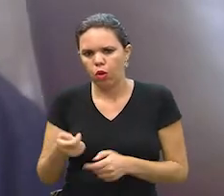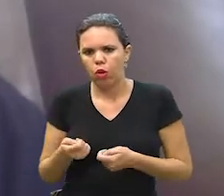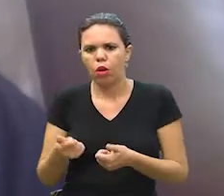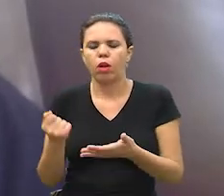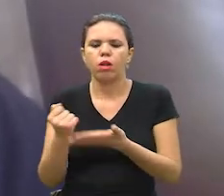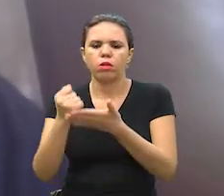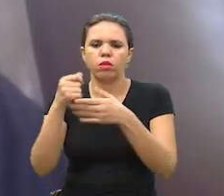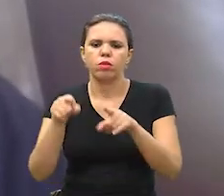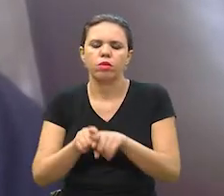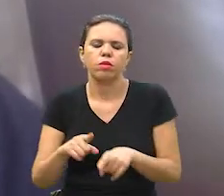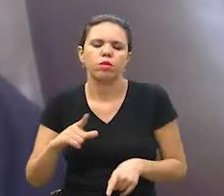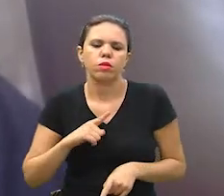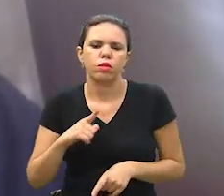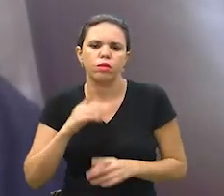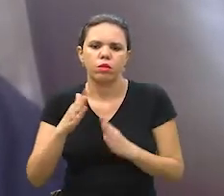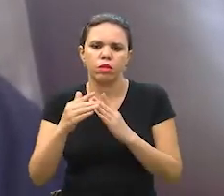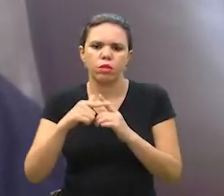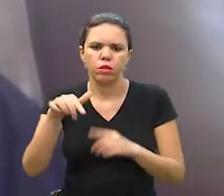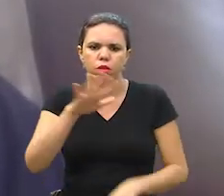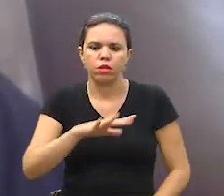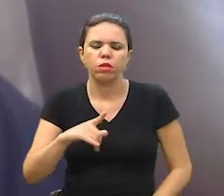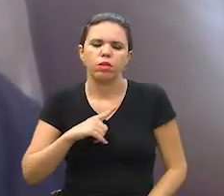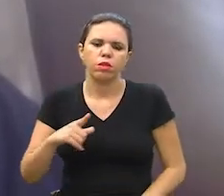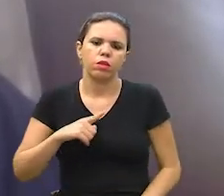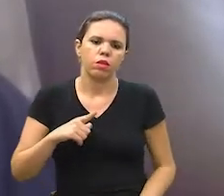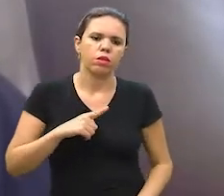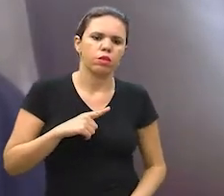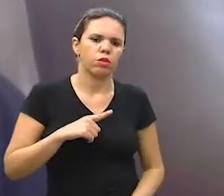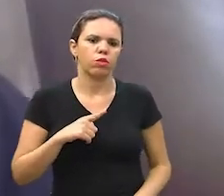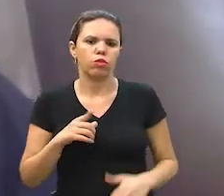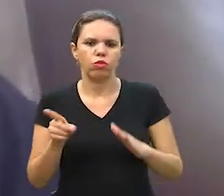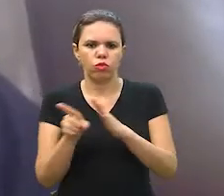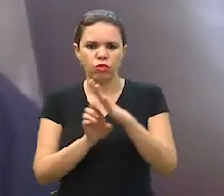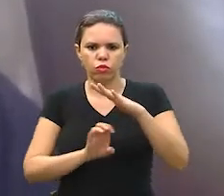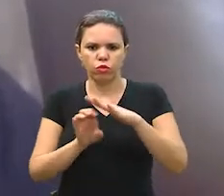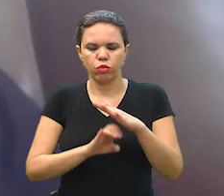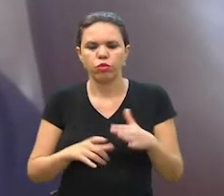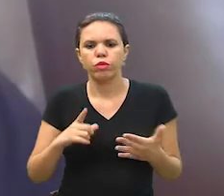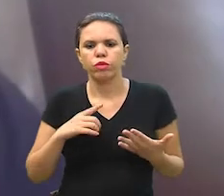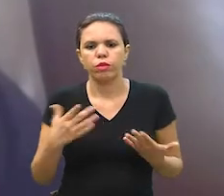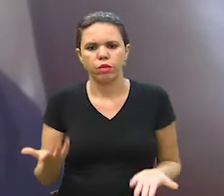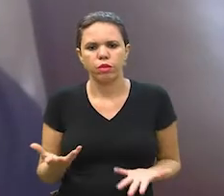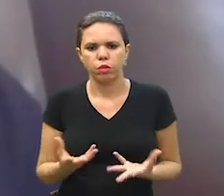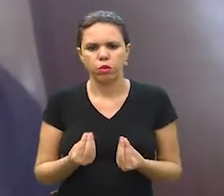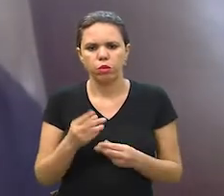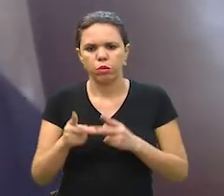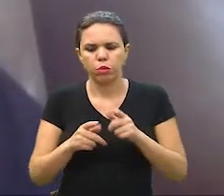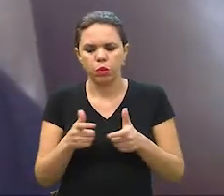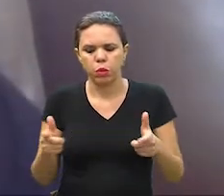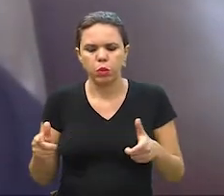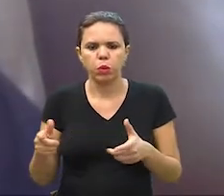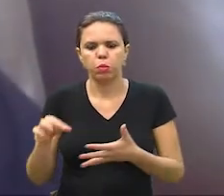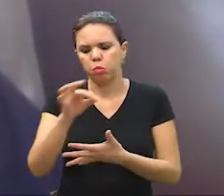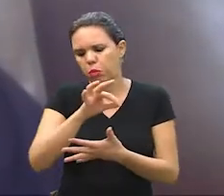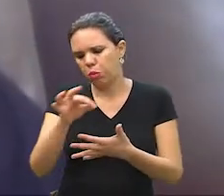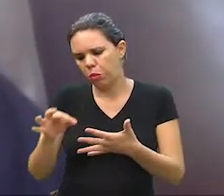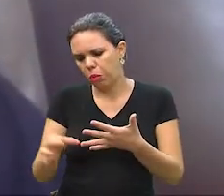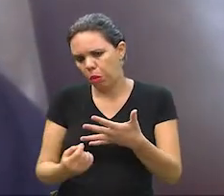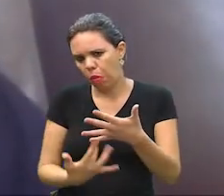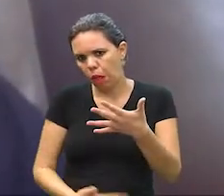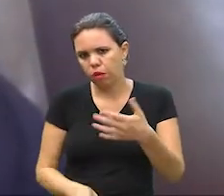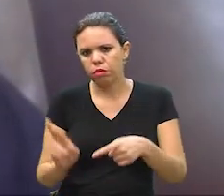beneficentes, a gente tem as igrejas, a gente tem o empresariado, quer dizer, nós temos um conjunto